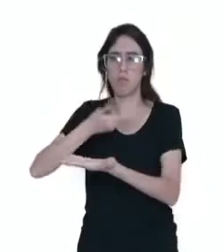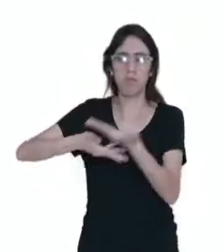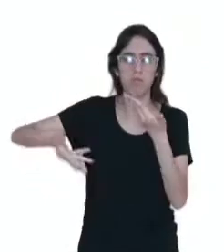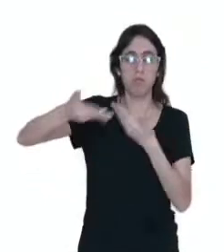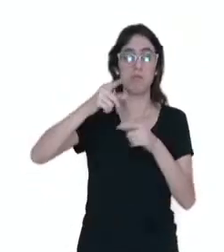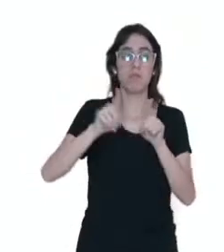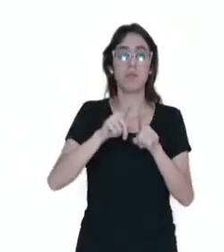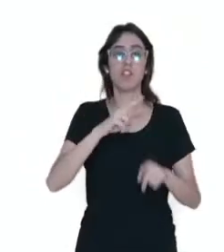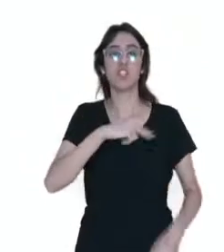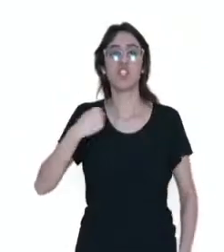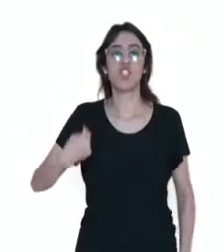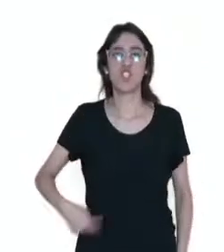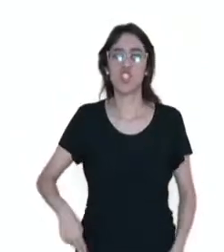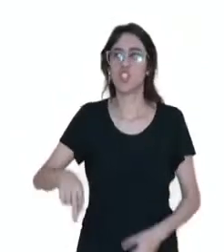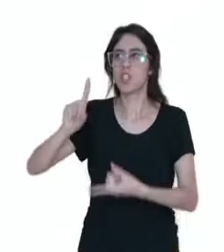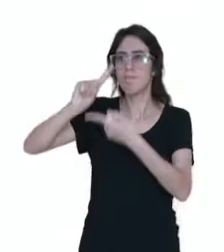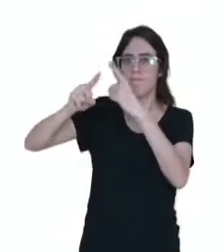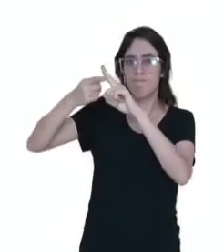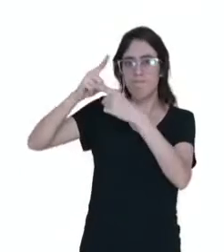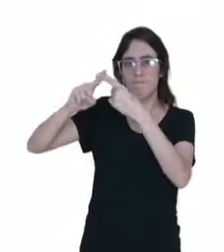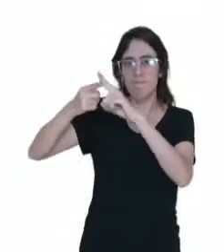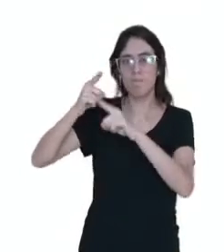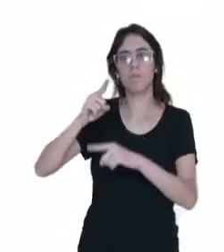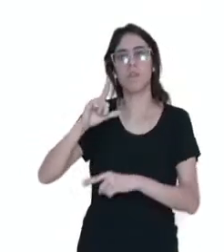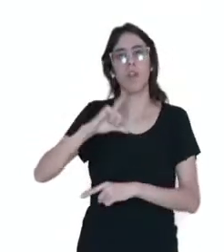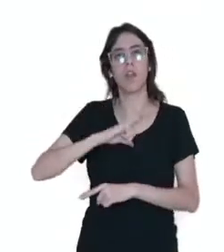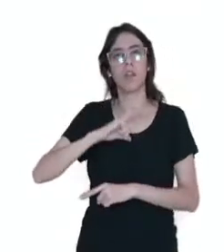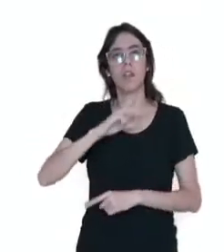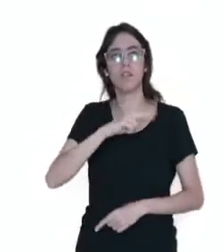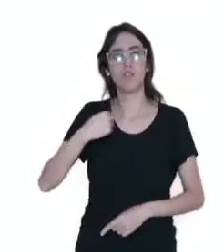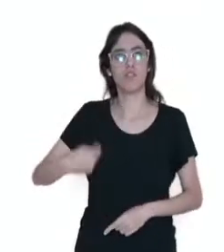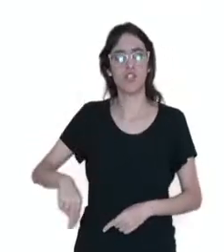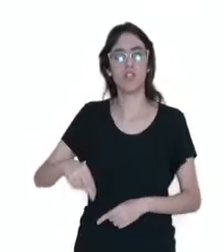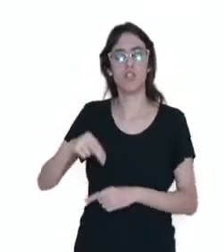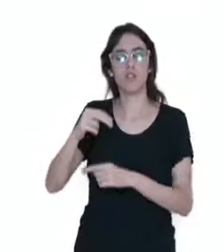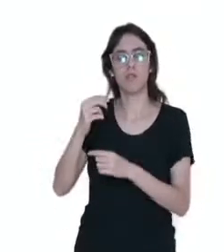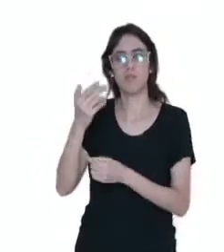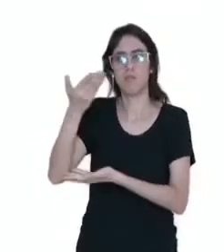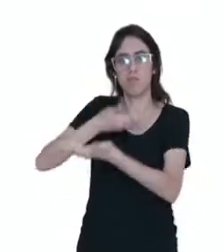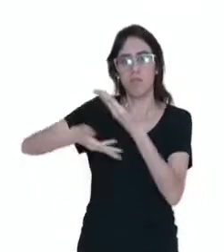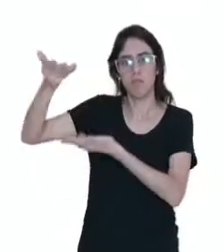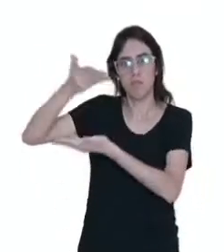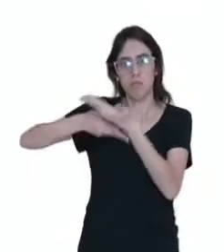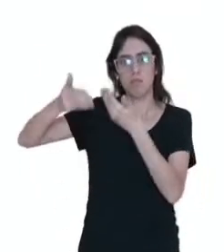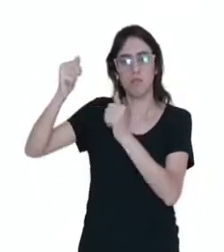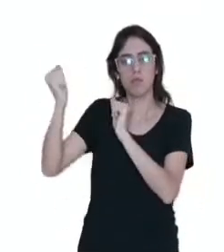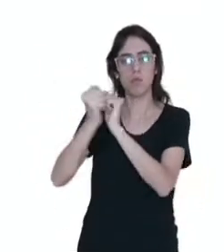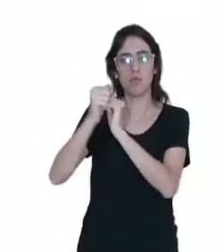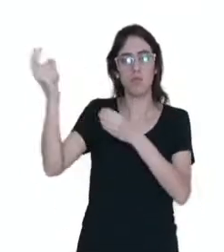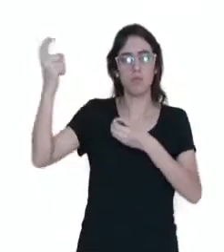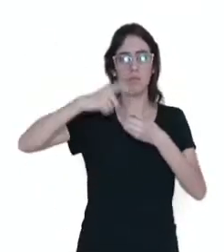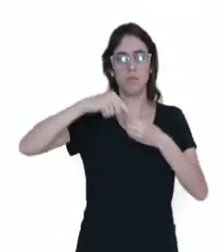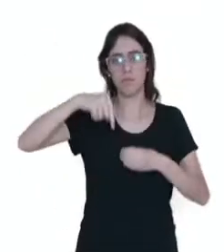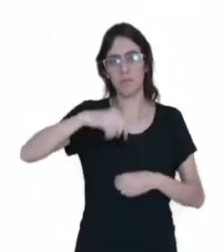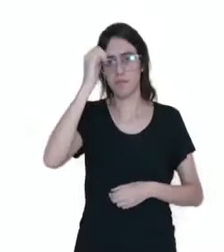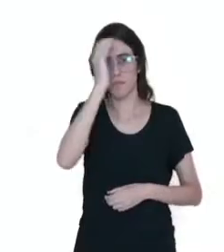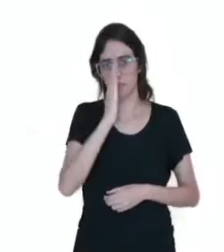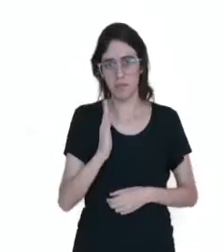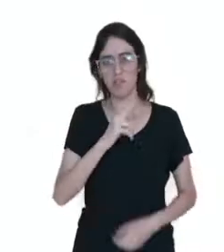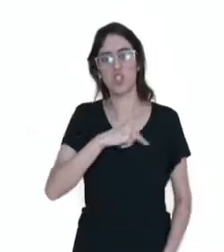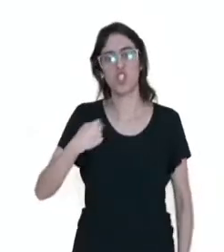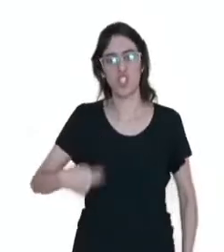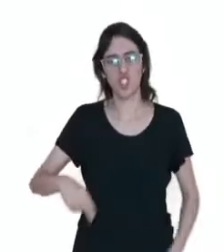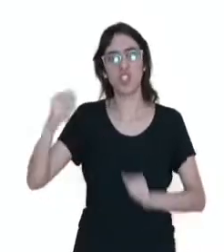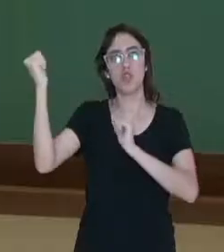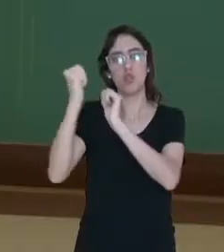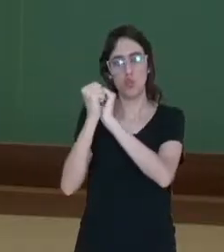China, que passou a ser um grande comprador no mercado mundial e se tornou o grande parceiro comercial do Brasil, atraindo